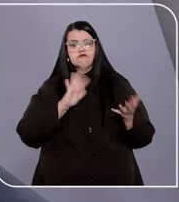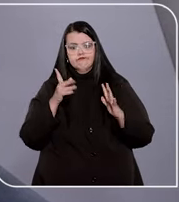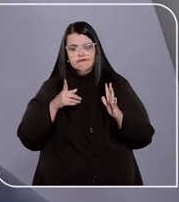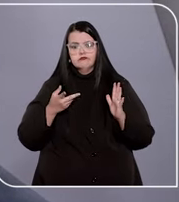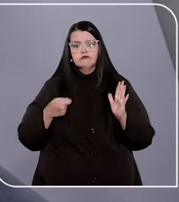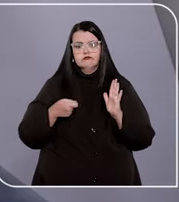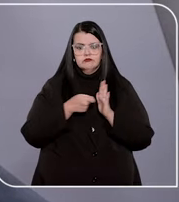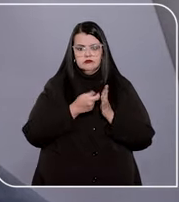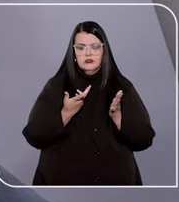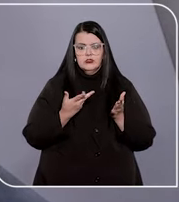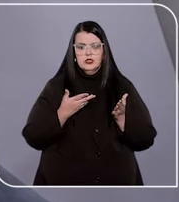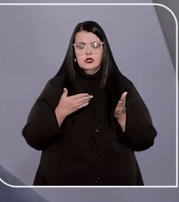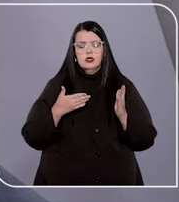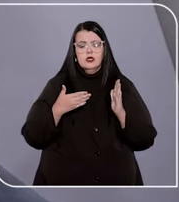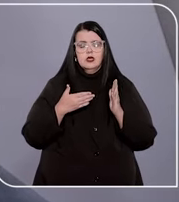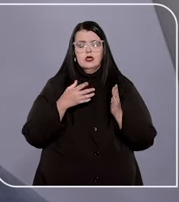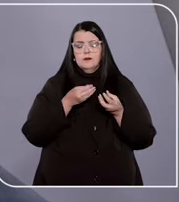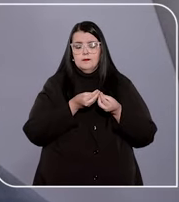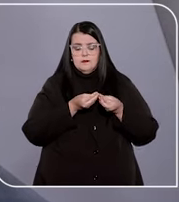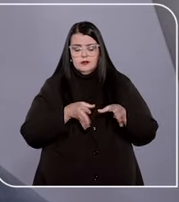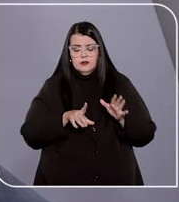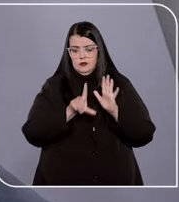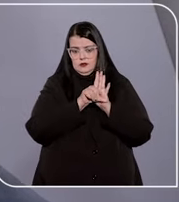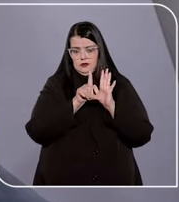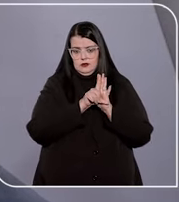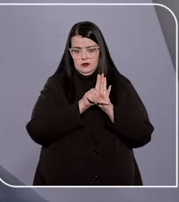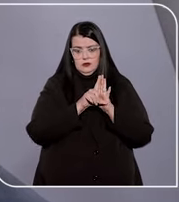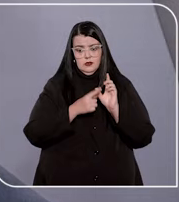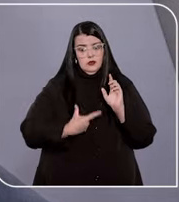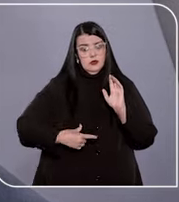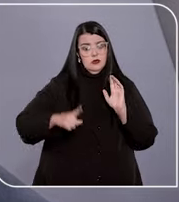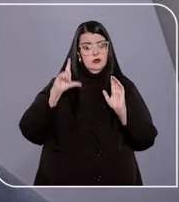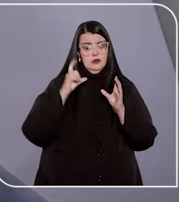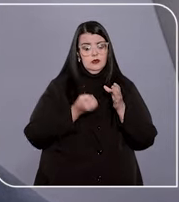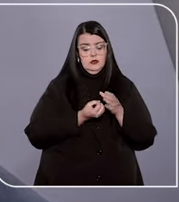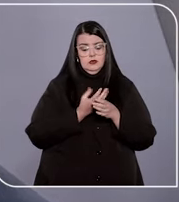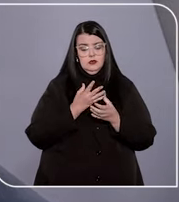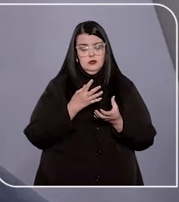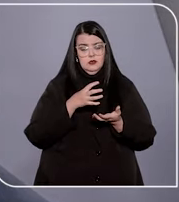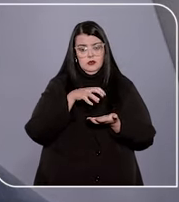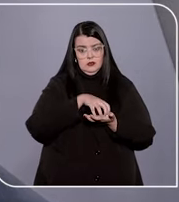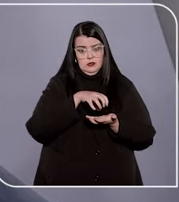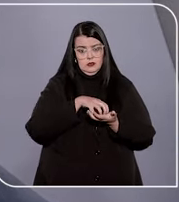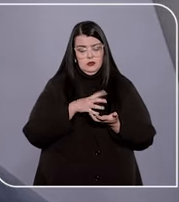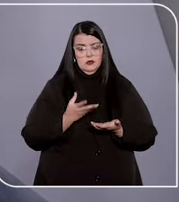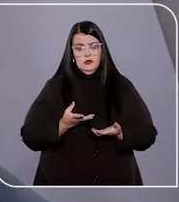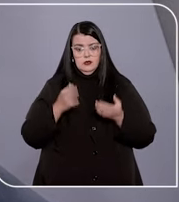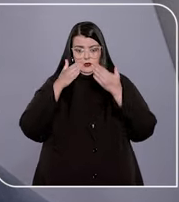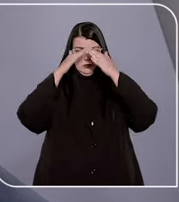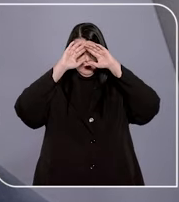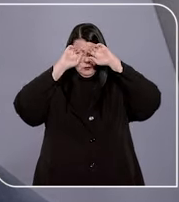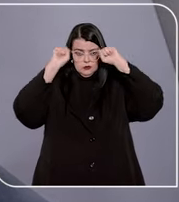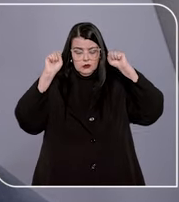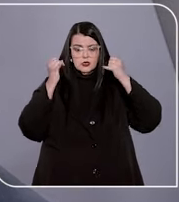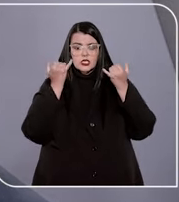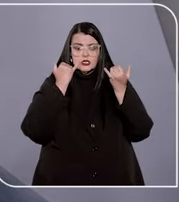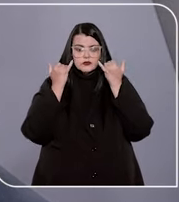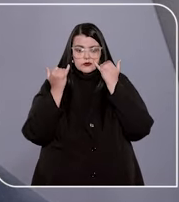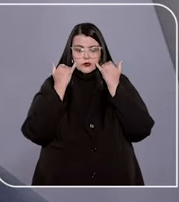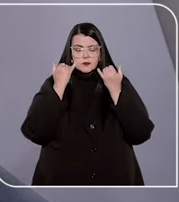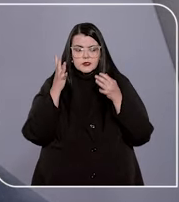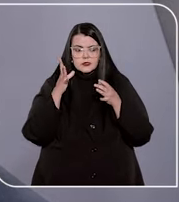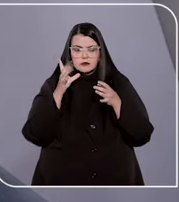à Constituição que ocorreu lá no Tribunal de Origem, então eu queria saber a impugnação